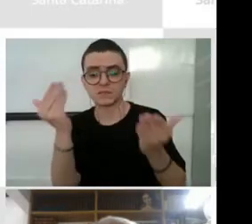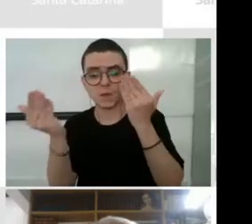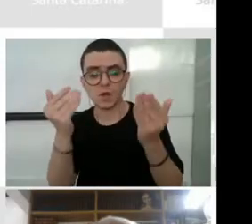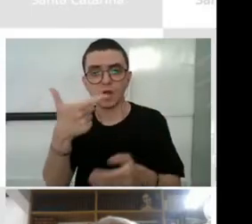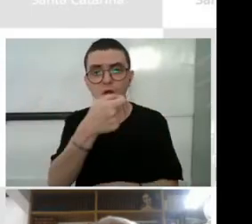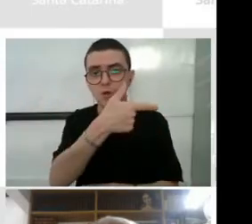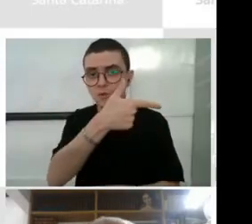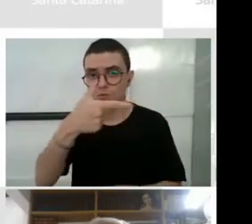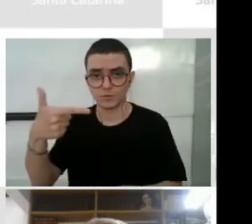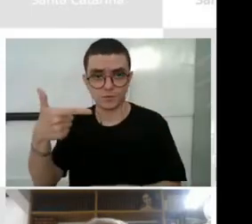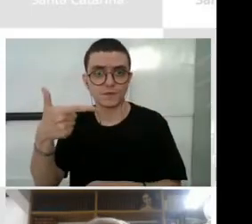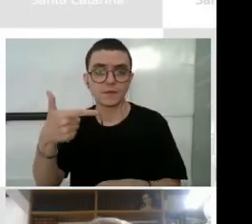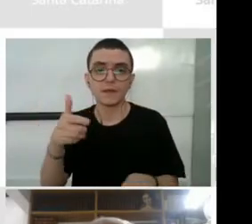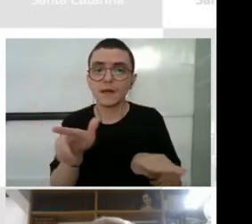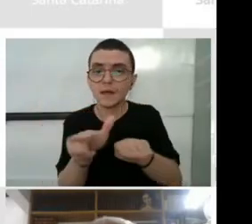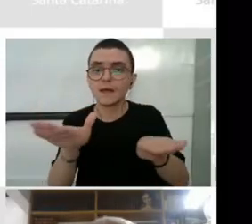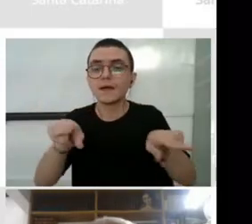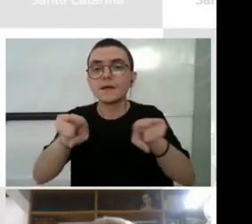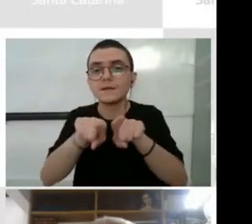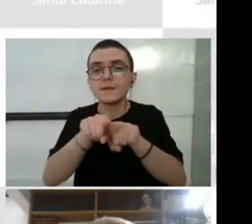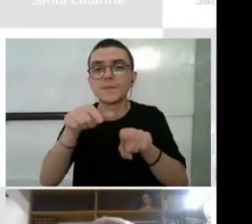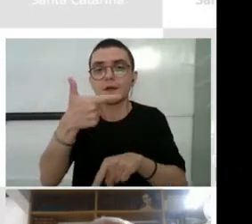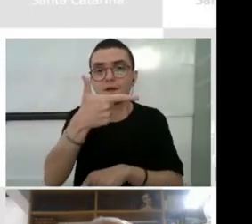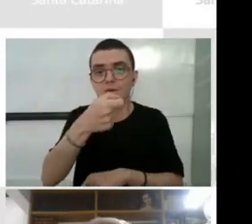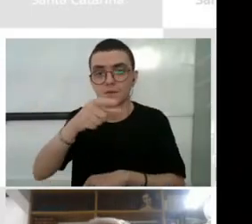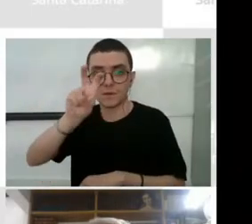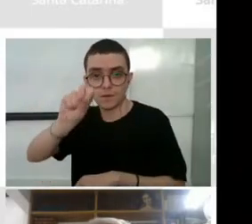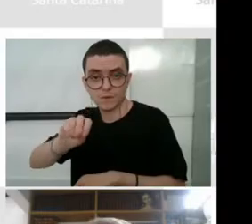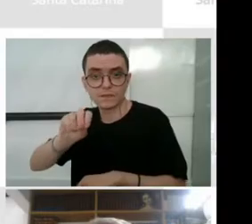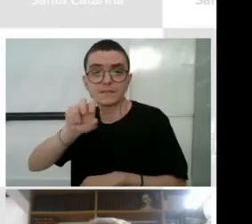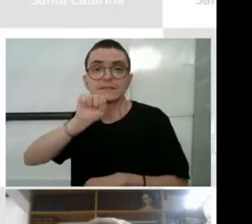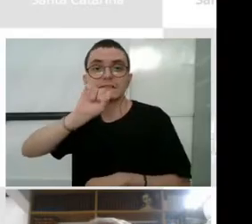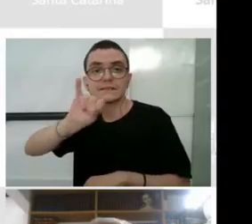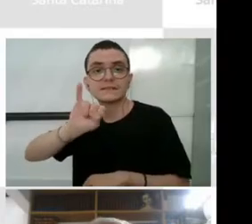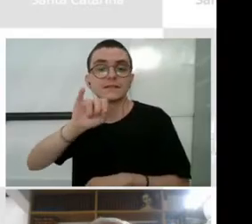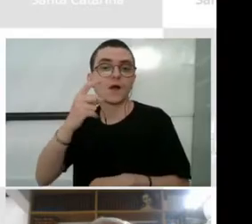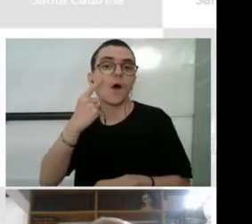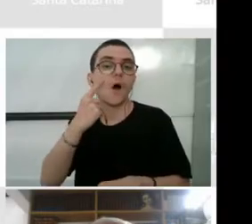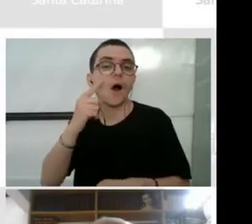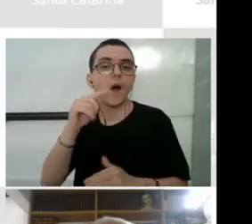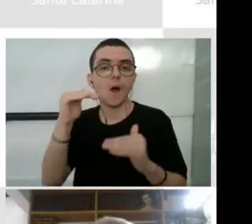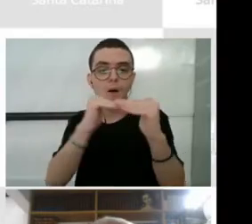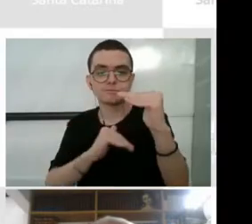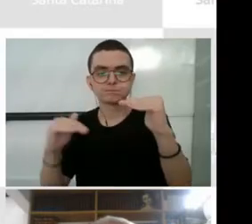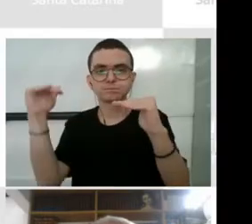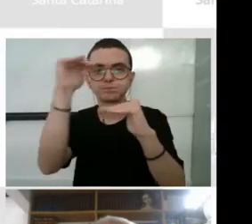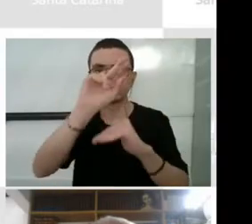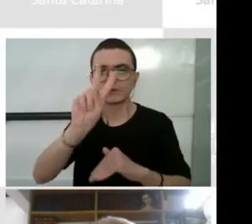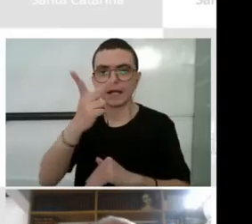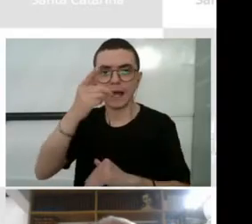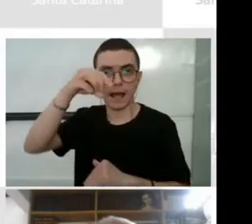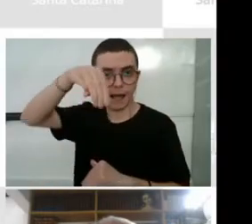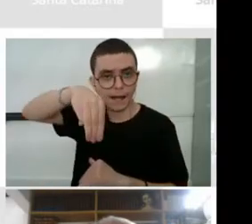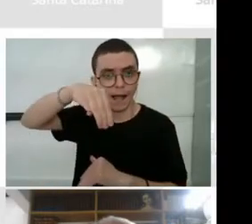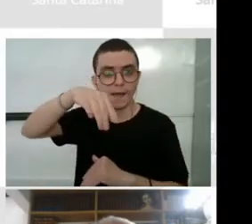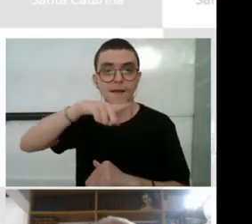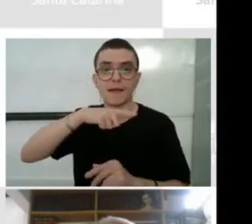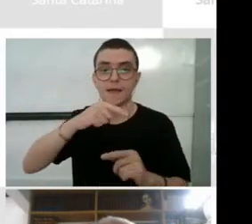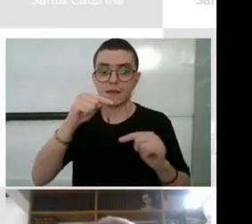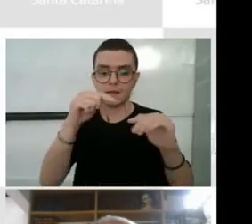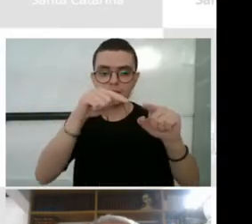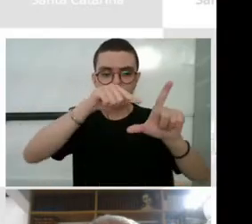em 2050. E no cenário de HM, que seria de alto crescimento econômico, nós temos um claro aumento, estamos falando aqui